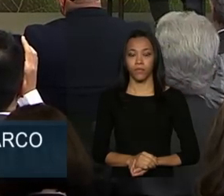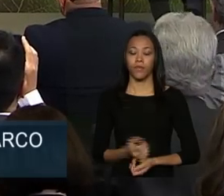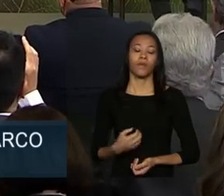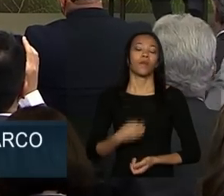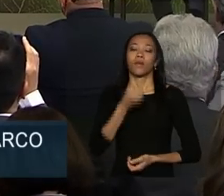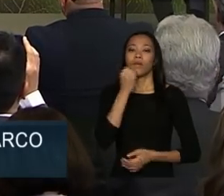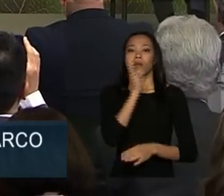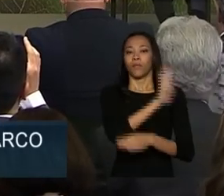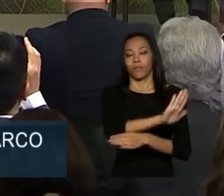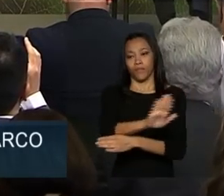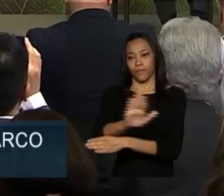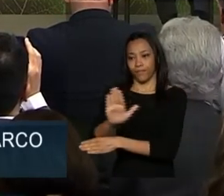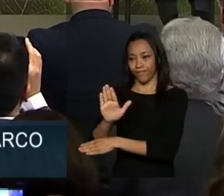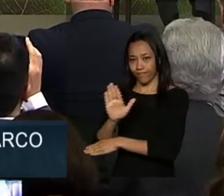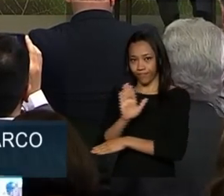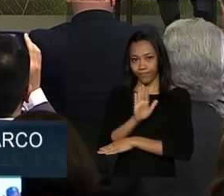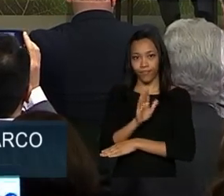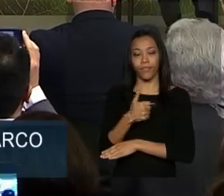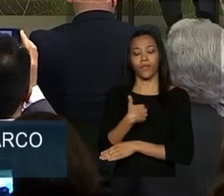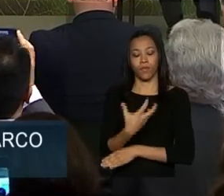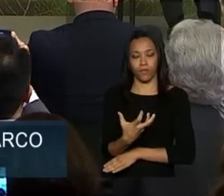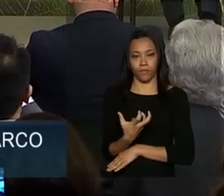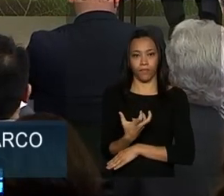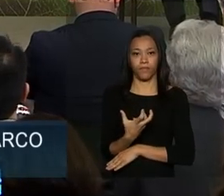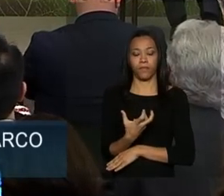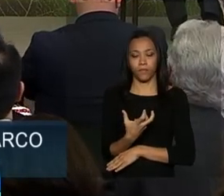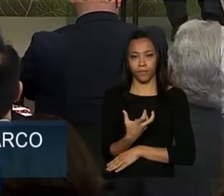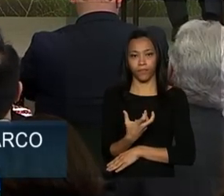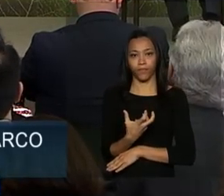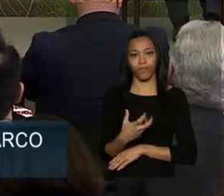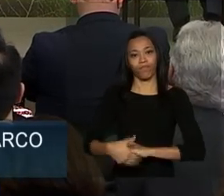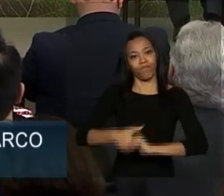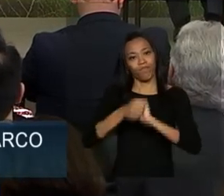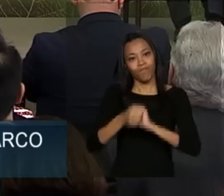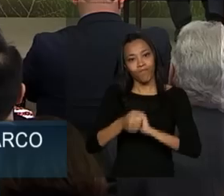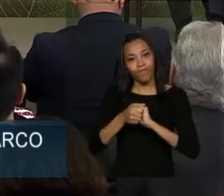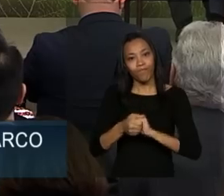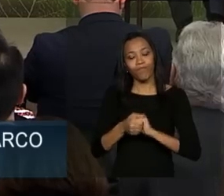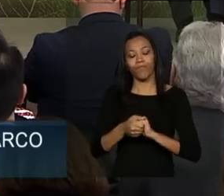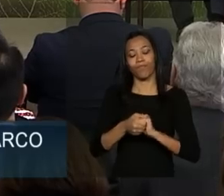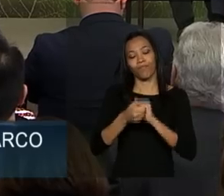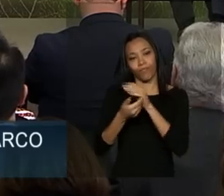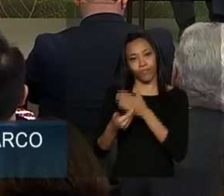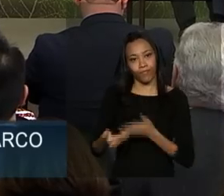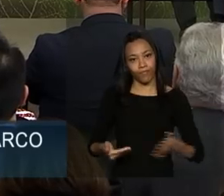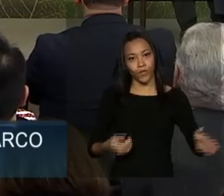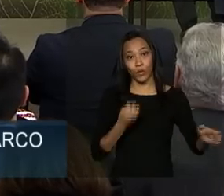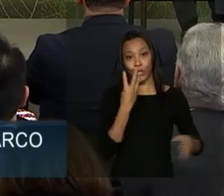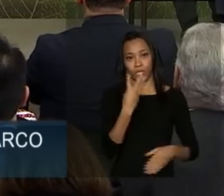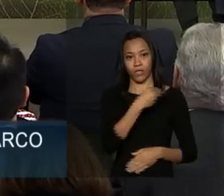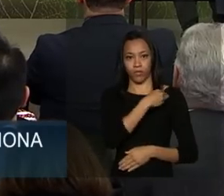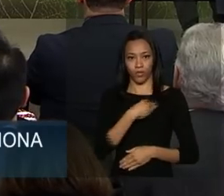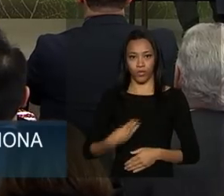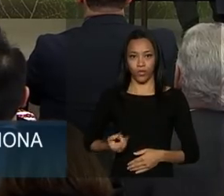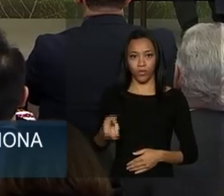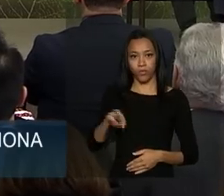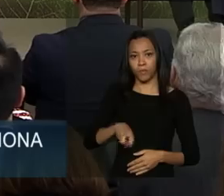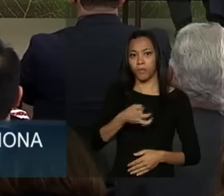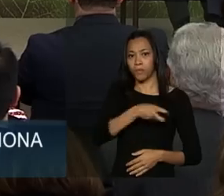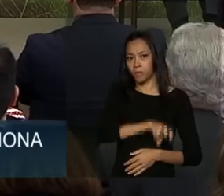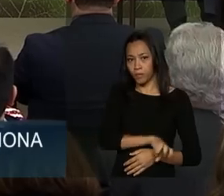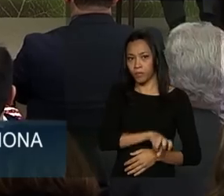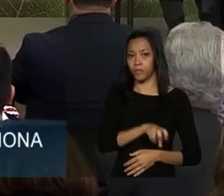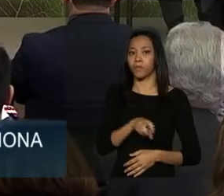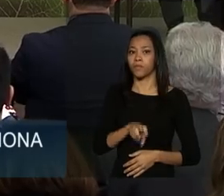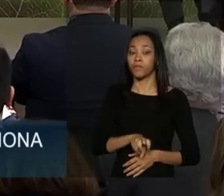Boa tarde a todos. Eu queria saudar os ministros, os três ministros aqui,